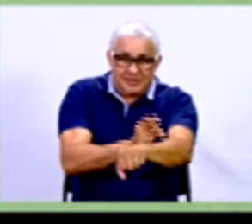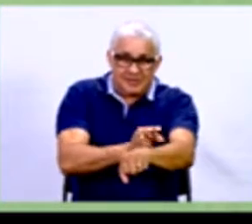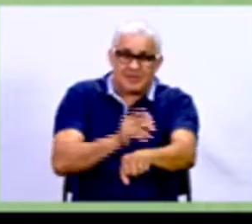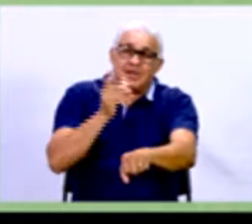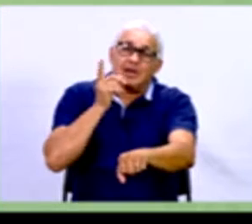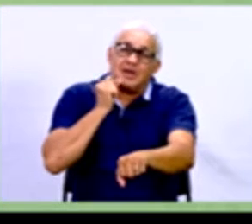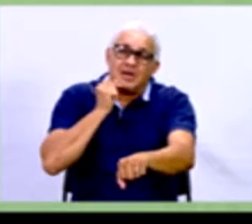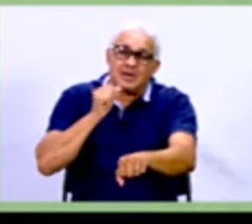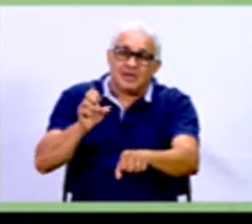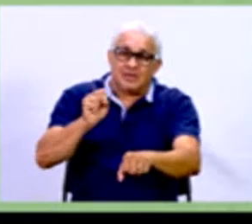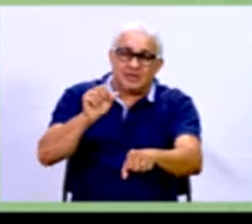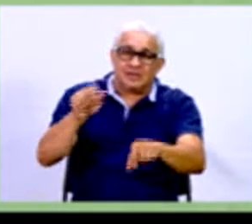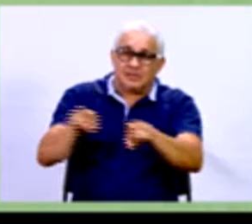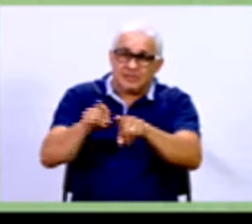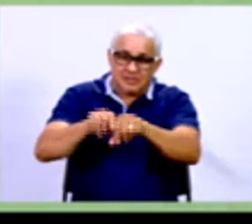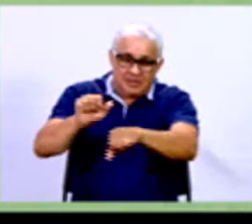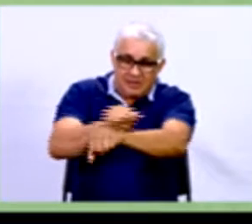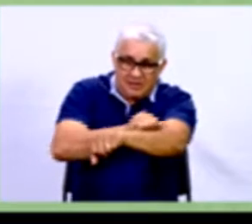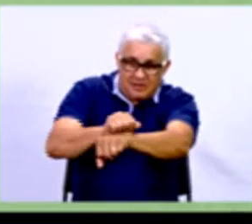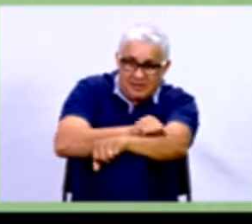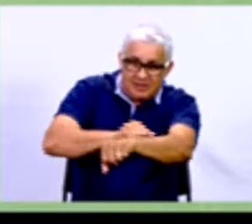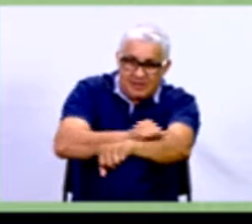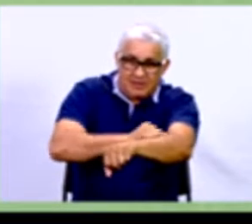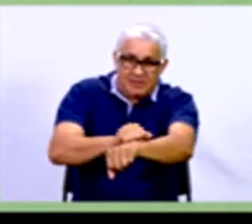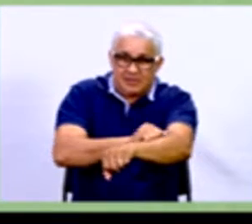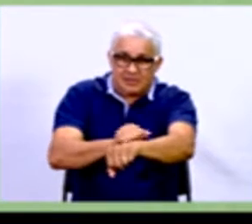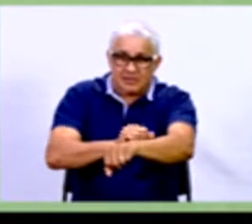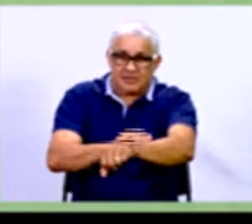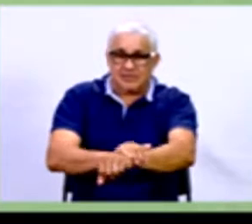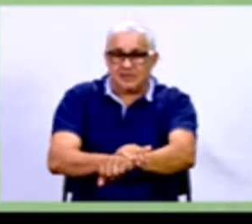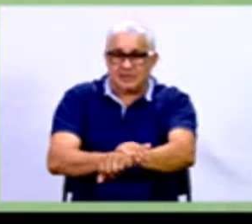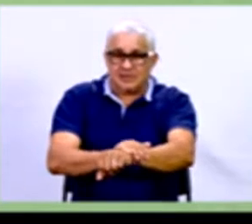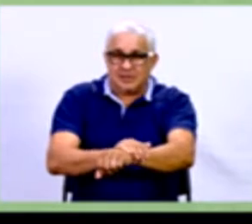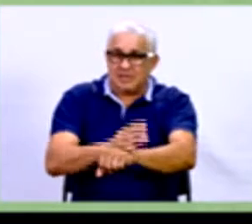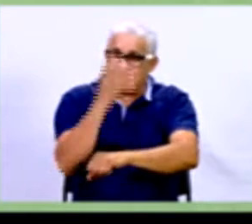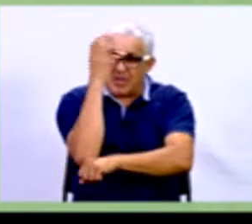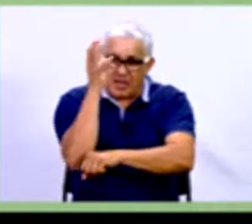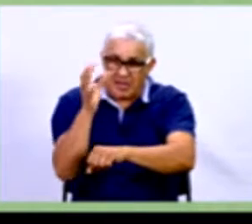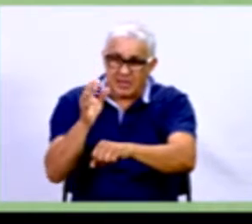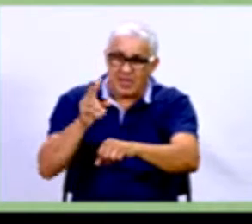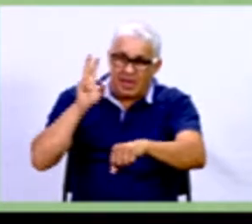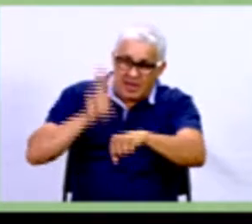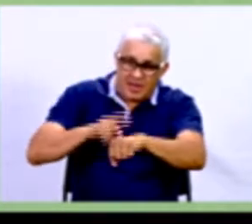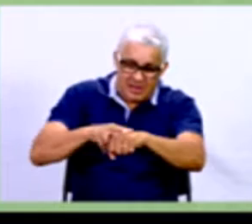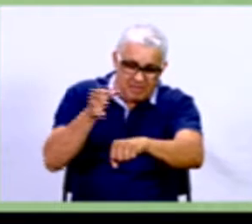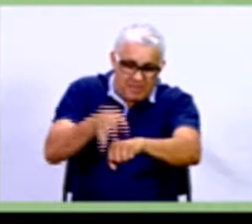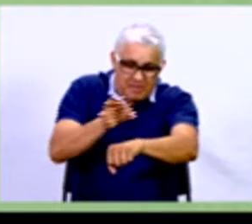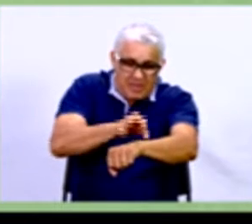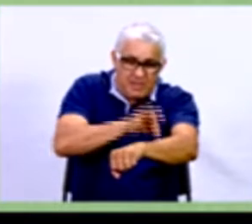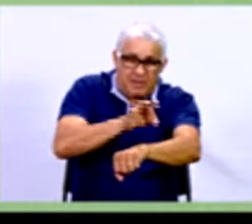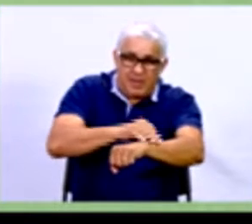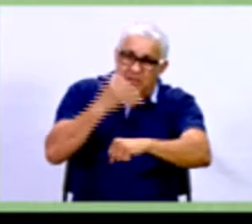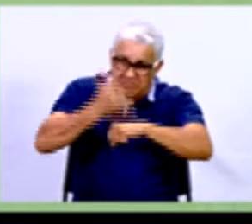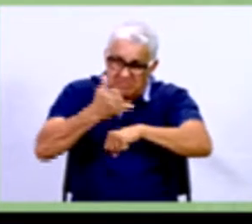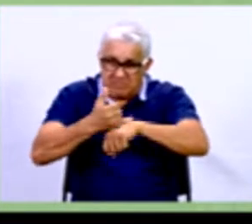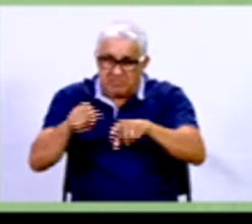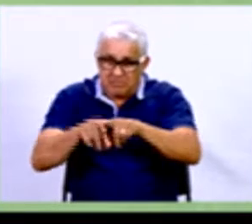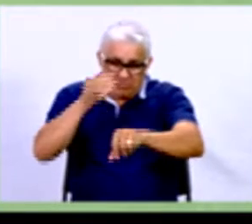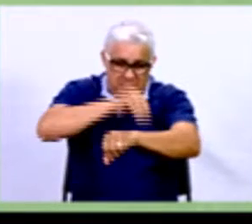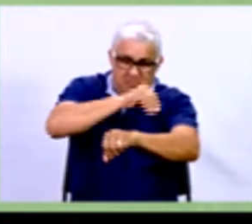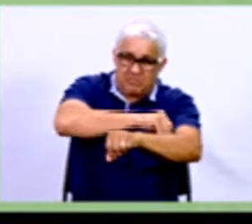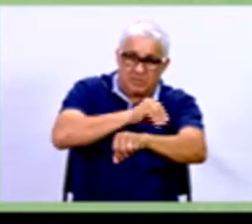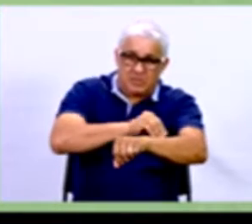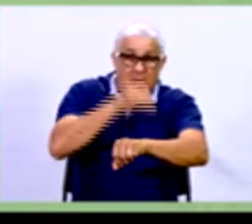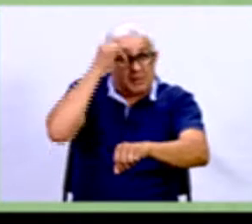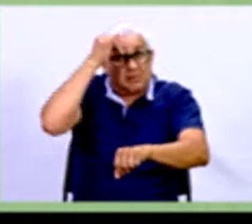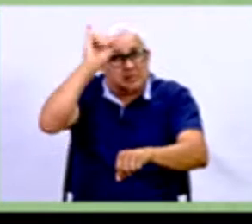sabão. Não tente retirar farpas, cacos de vidro ou partículas de metal do ferimento, a